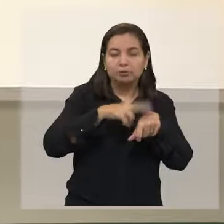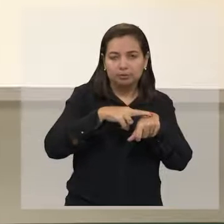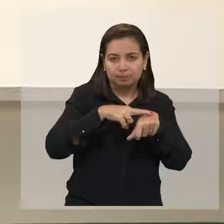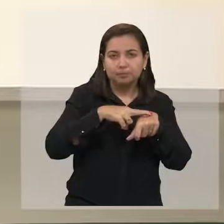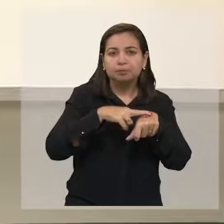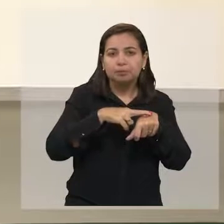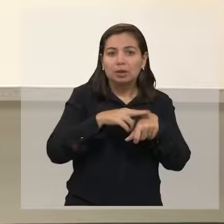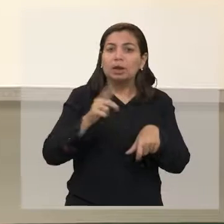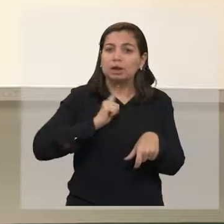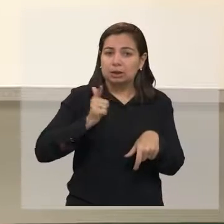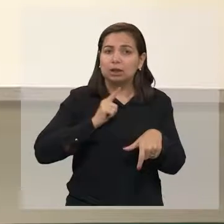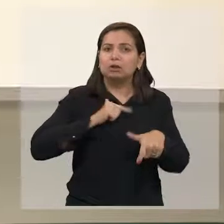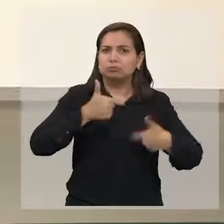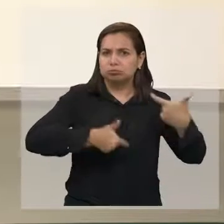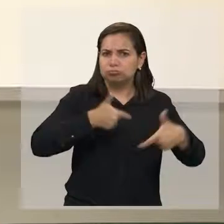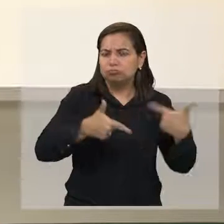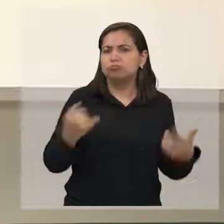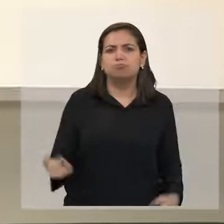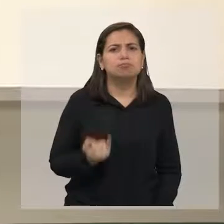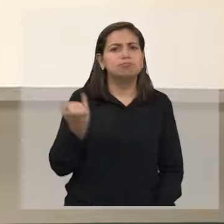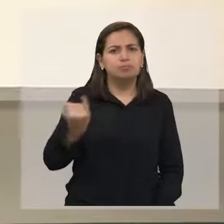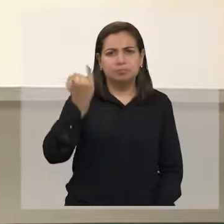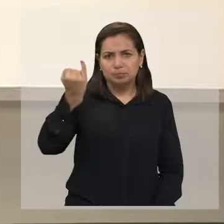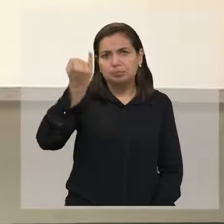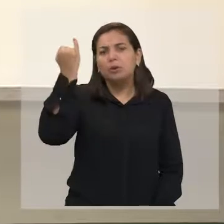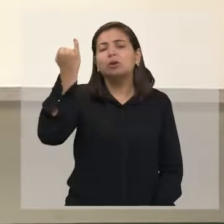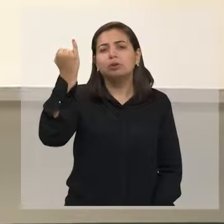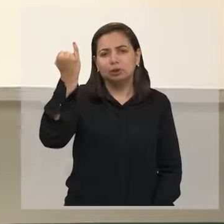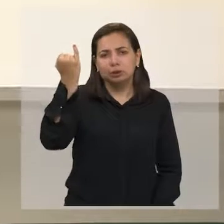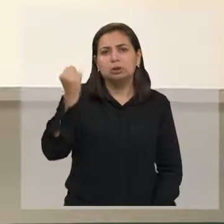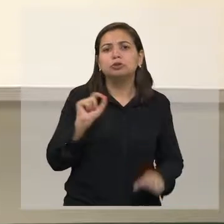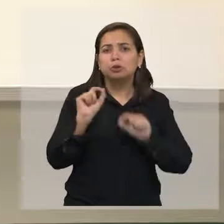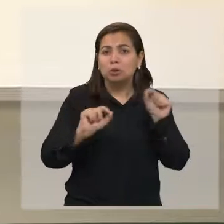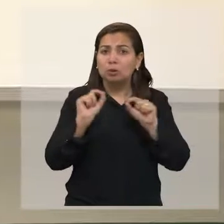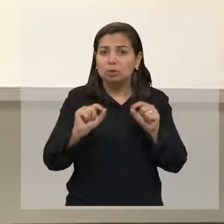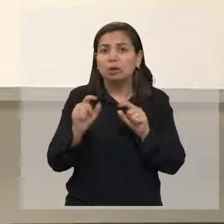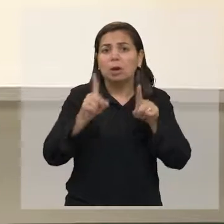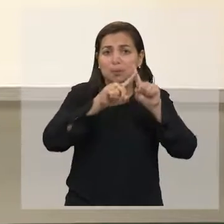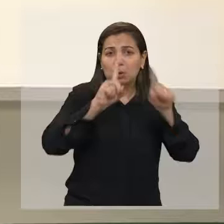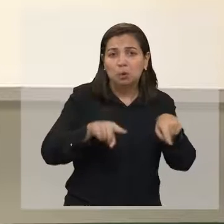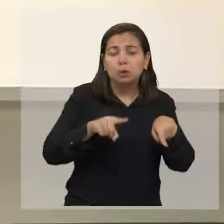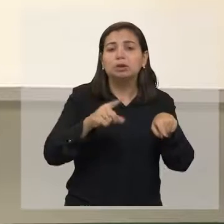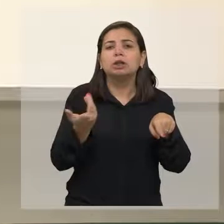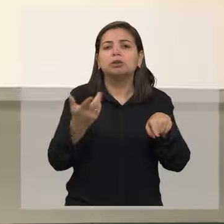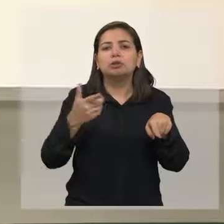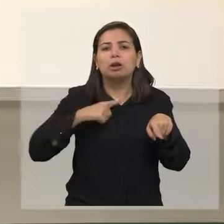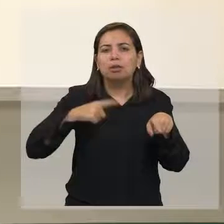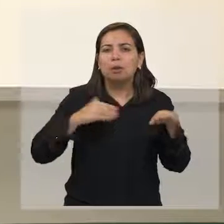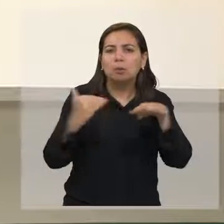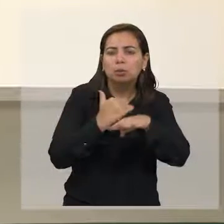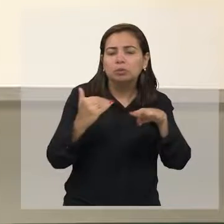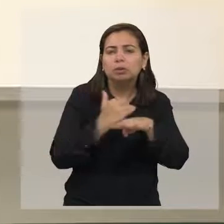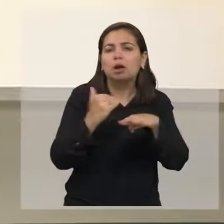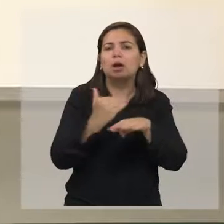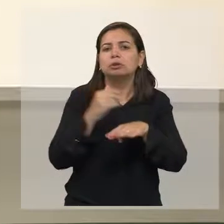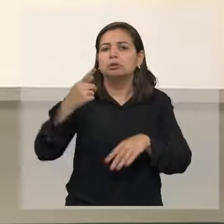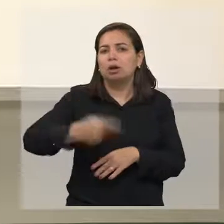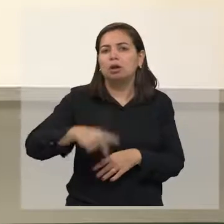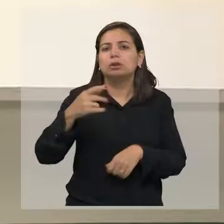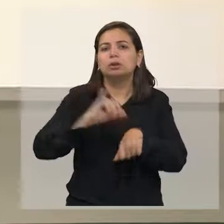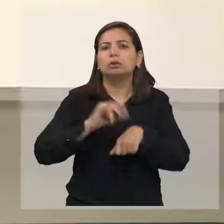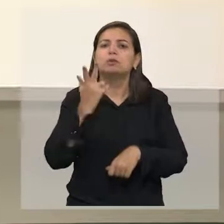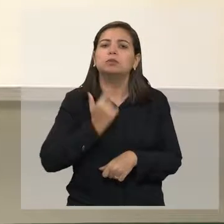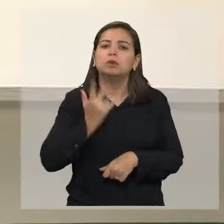e tem um trabalho importante na ampliação das políticas de mobilidade urbana no município